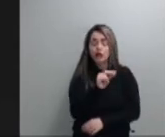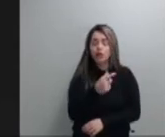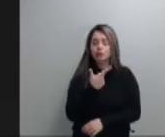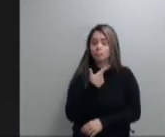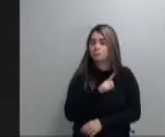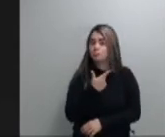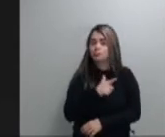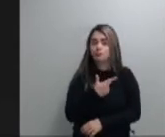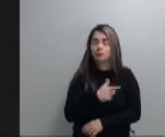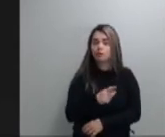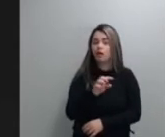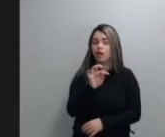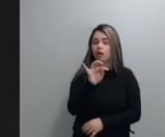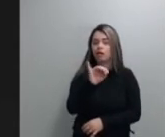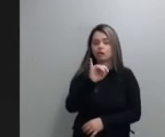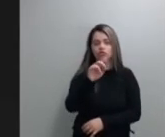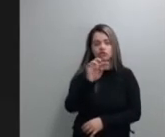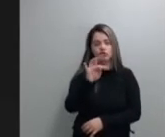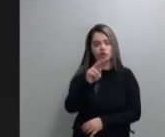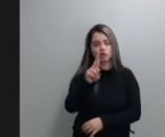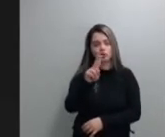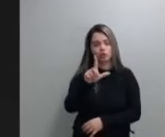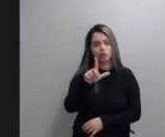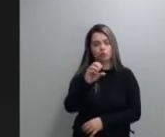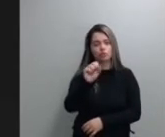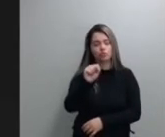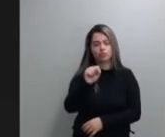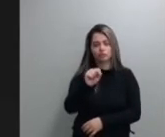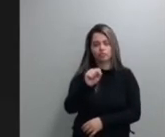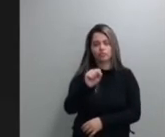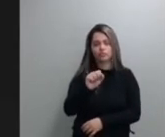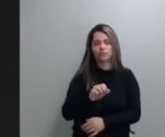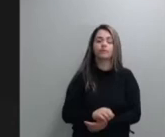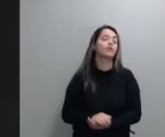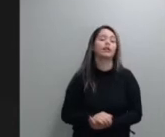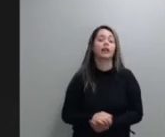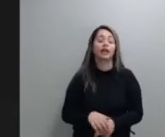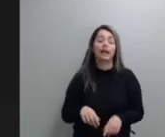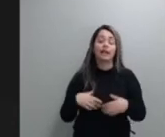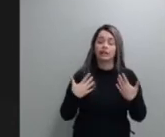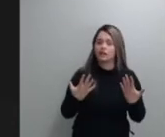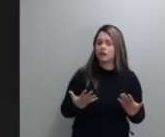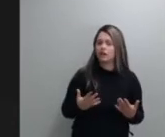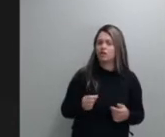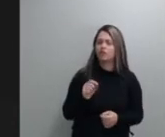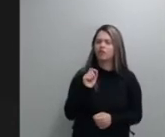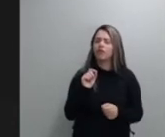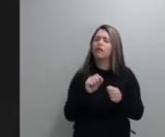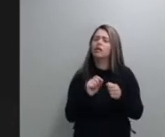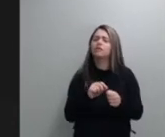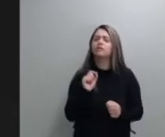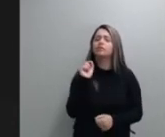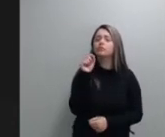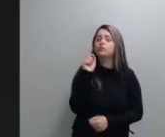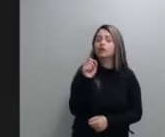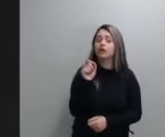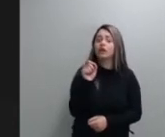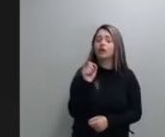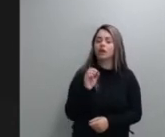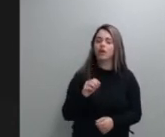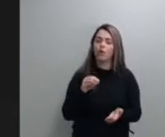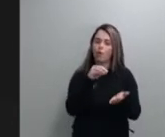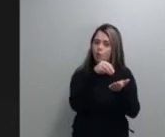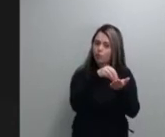se aplicaria aquele concurso à resolução número 187 do CNJ. E aqui, vossas excelências, melhor do que ninguém devem